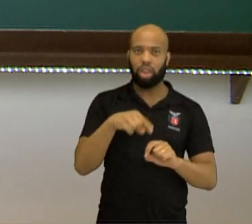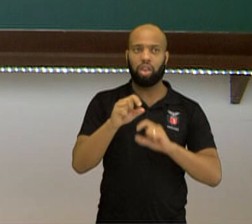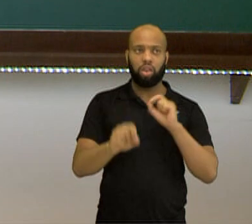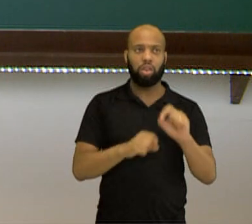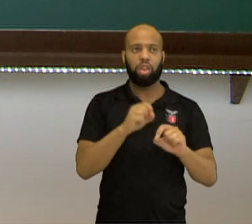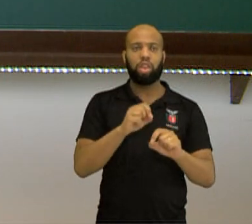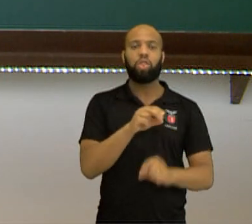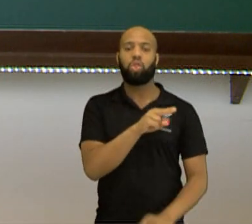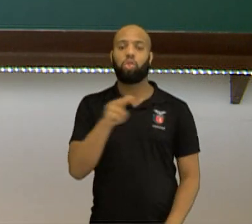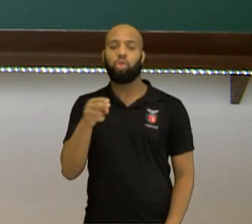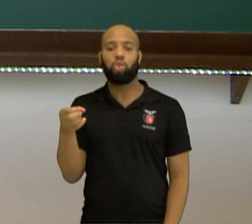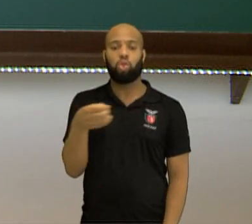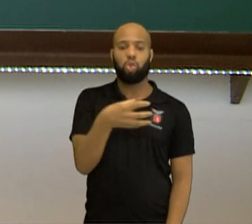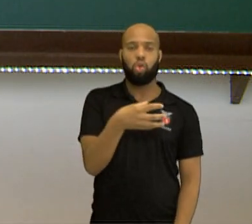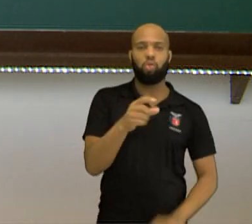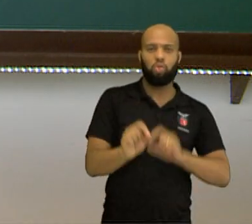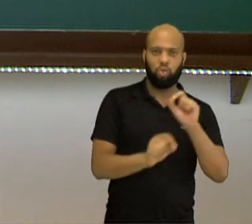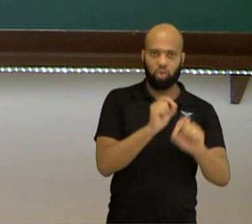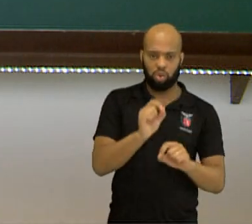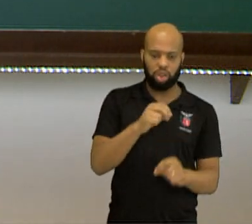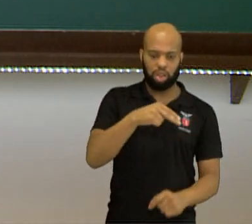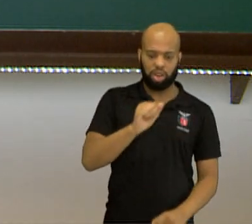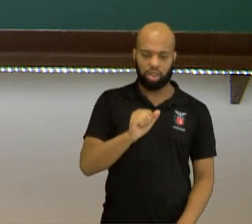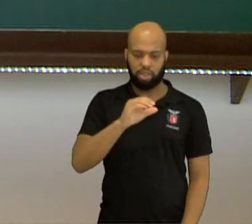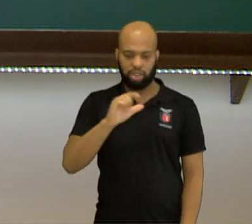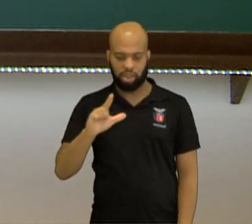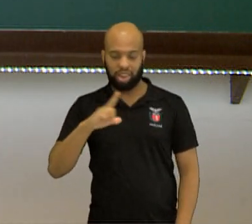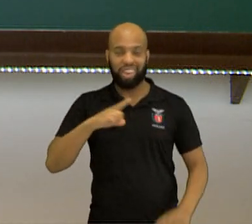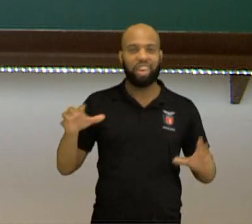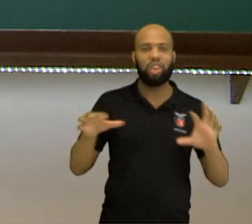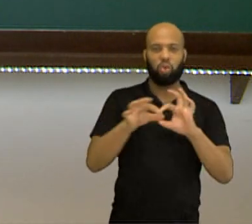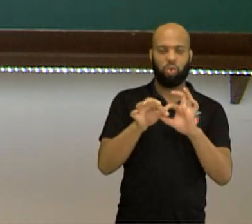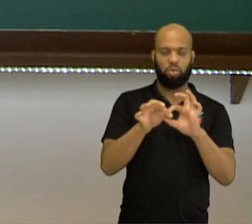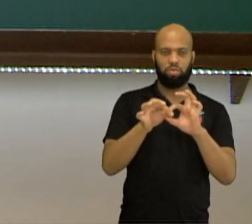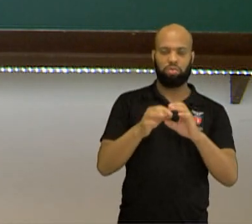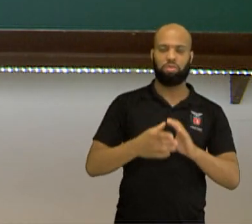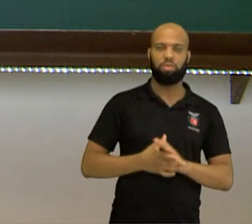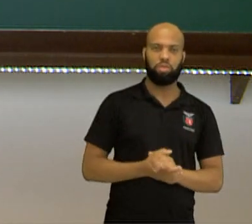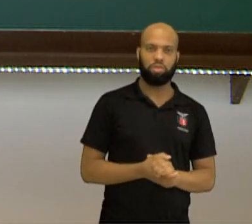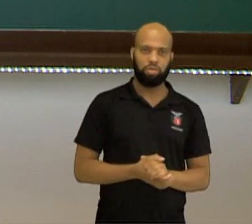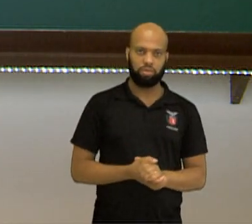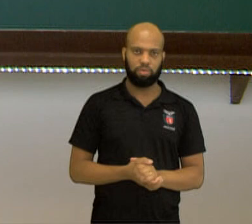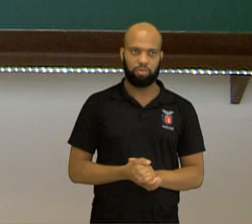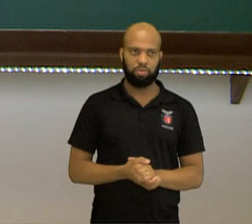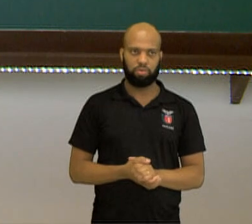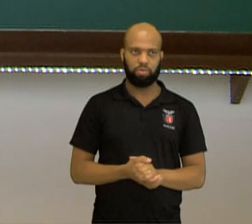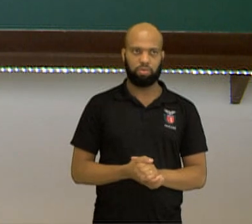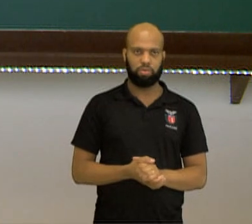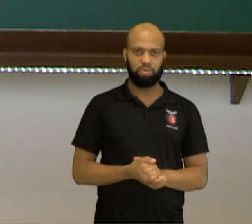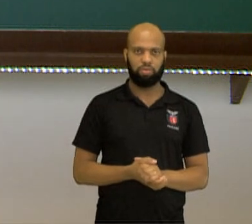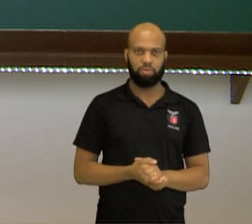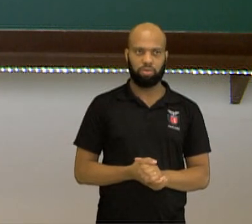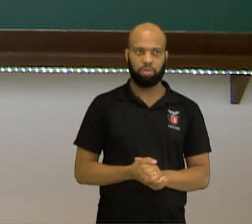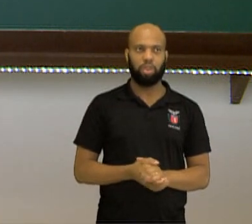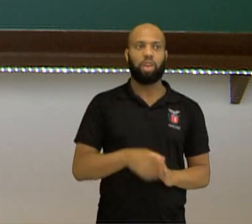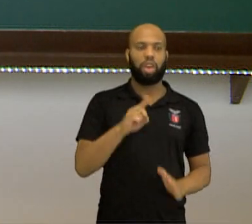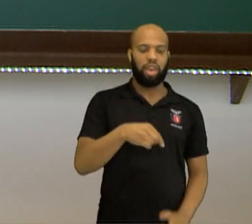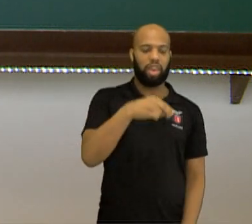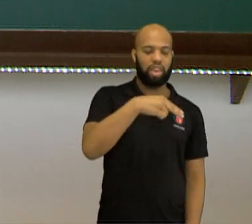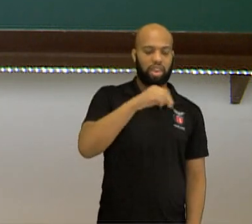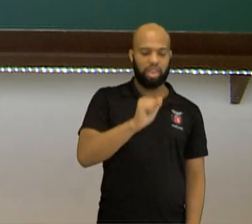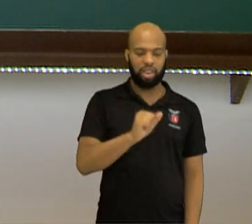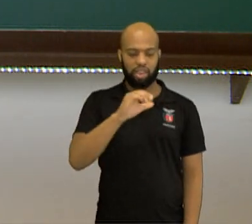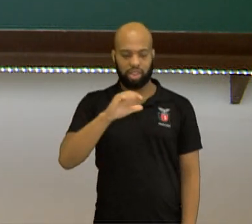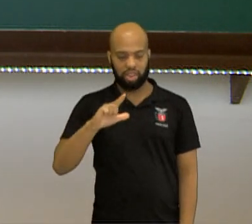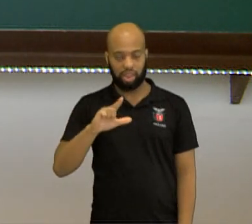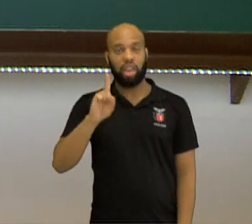um composto iônico. Acontecem por ligação iônica e originam um composto iônico. Nesse caso, o cloreto de sódio,